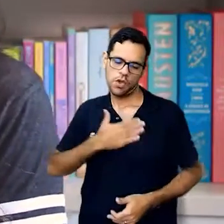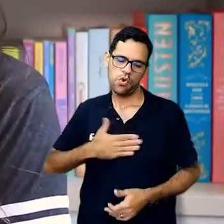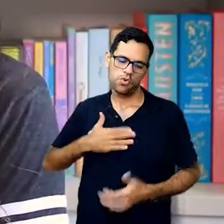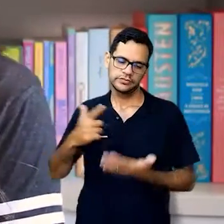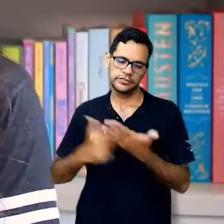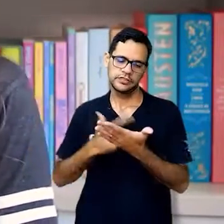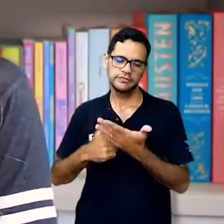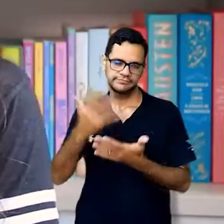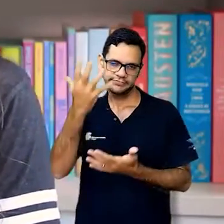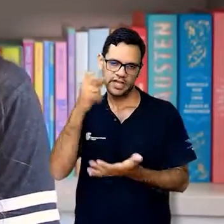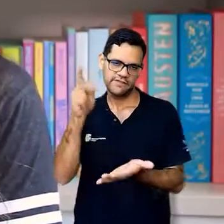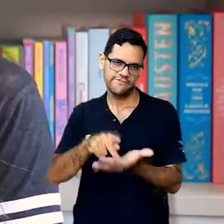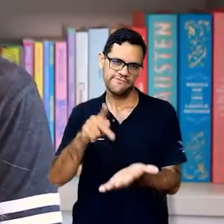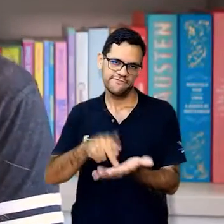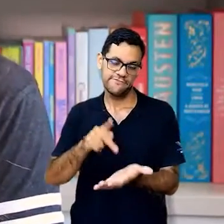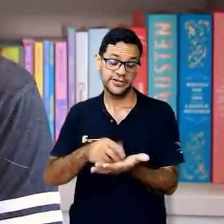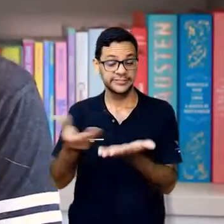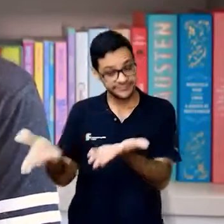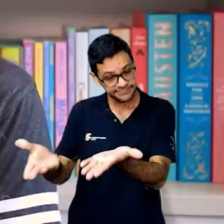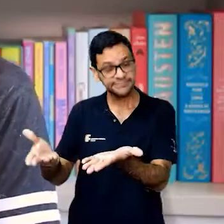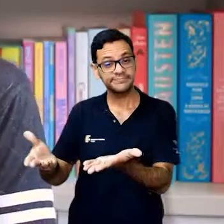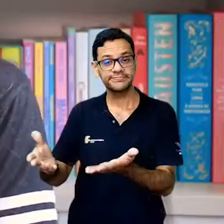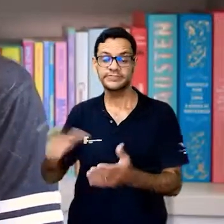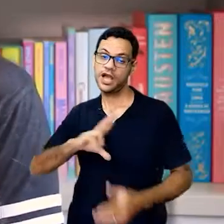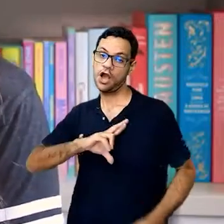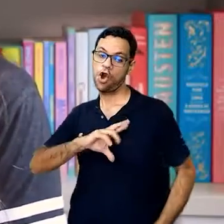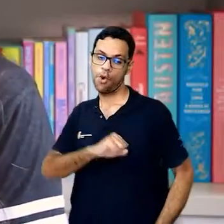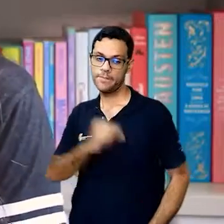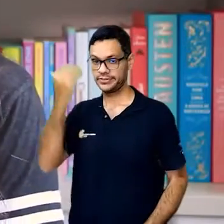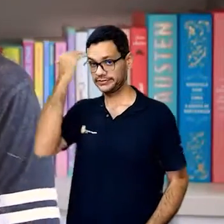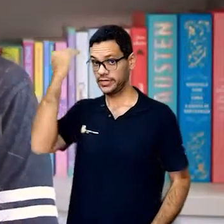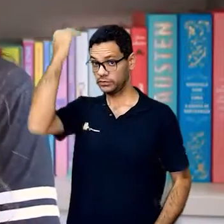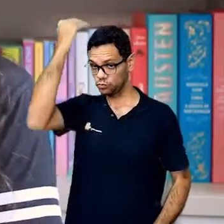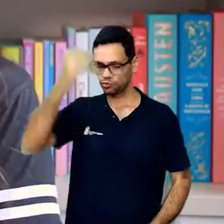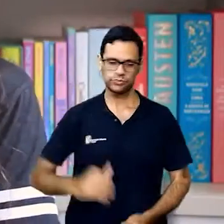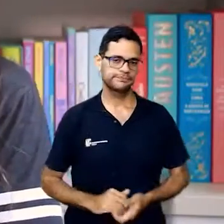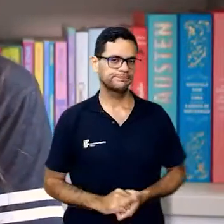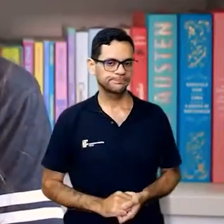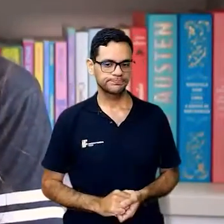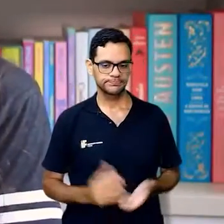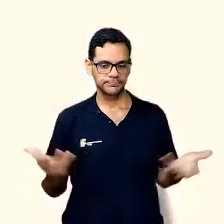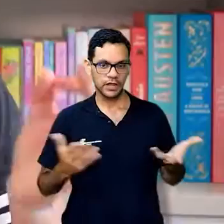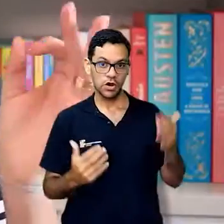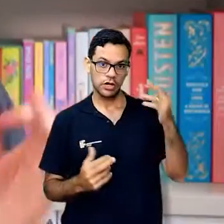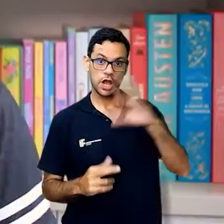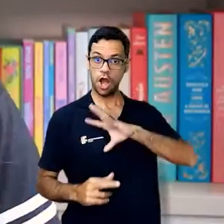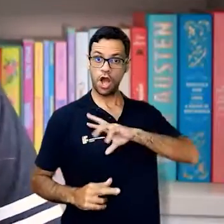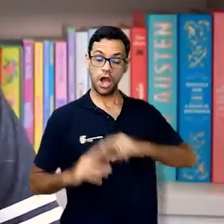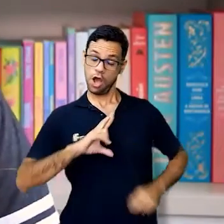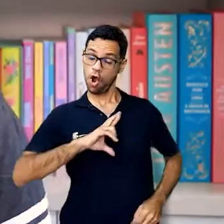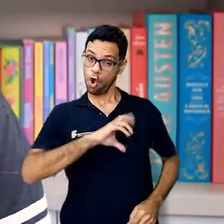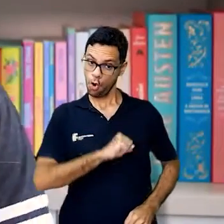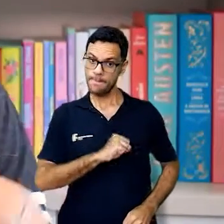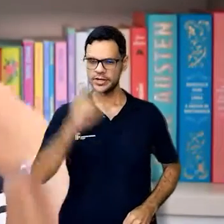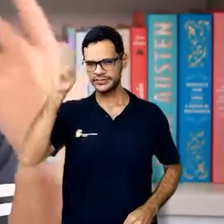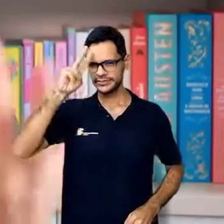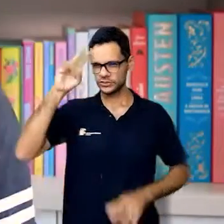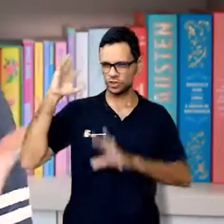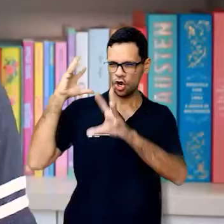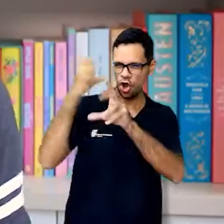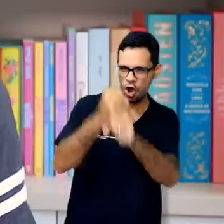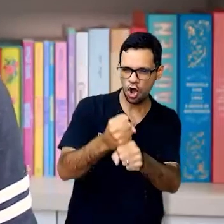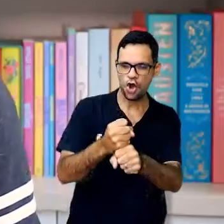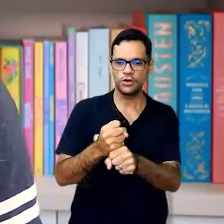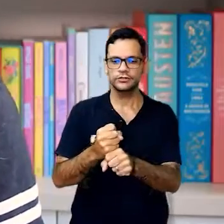sentindo, sabe? Então eu gostei muito desse livro, sério. E aí ficou aqui, então, pra minha categoria de romance adulto contemporâneo. Agora de romance histórico, que é um